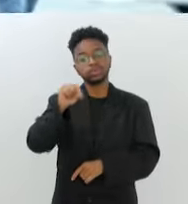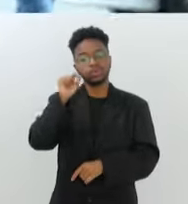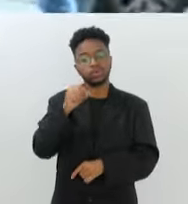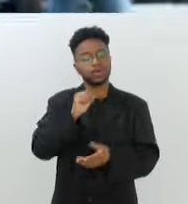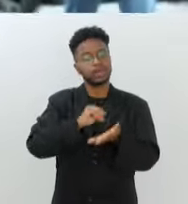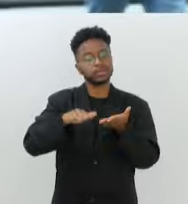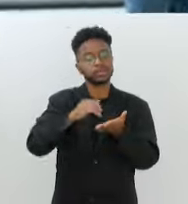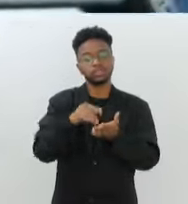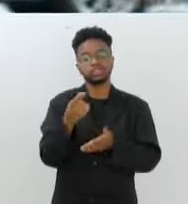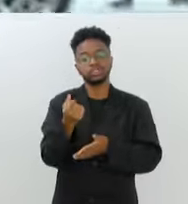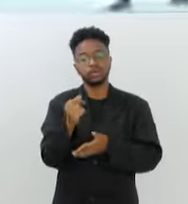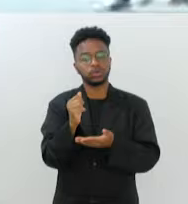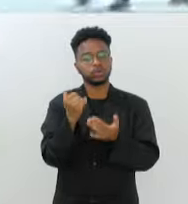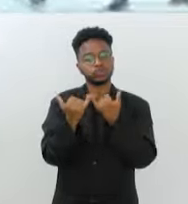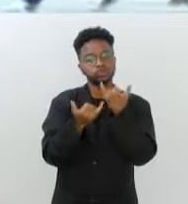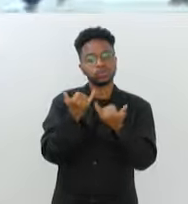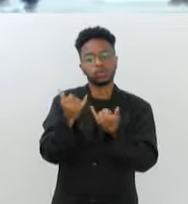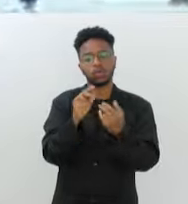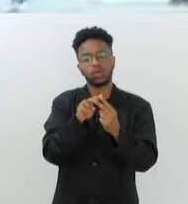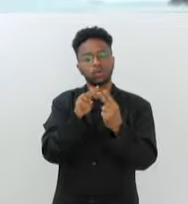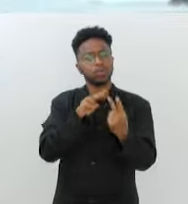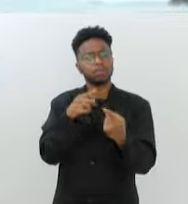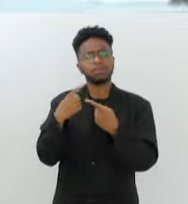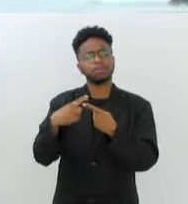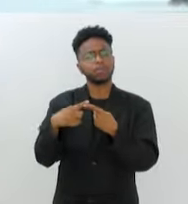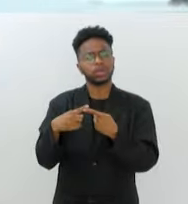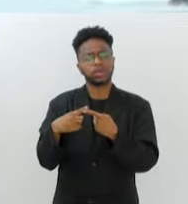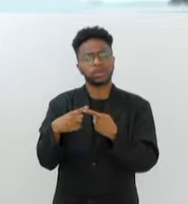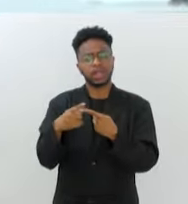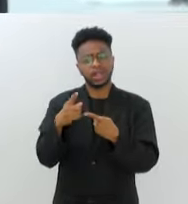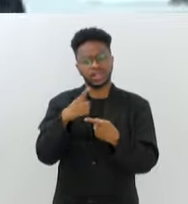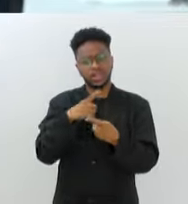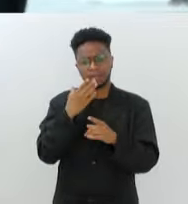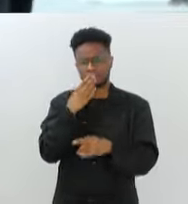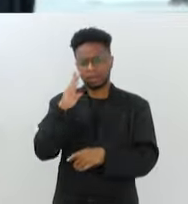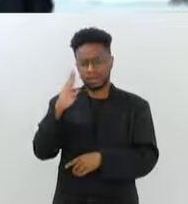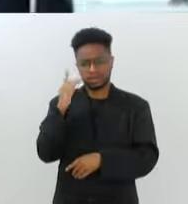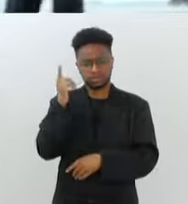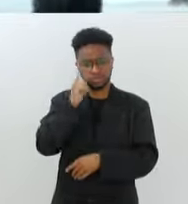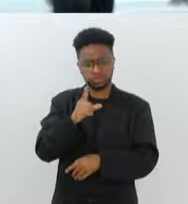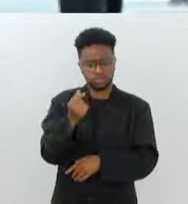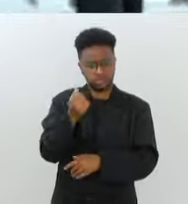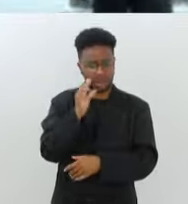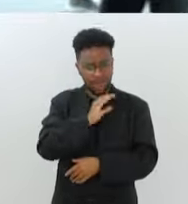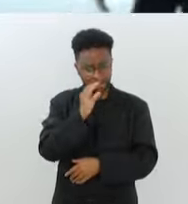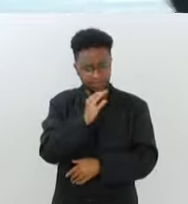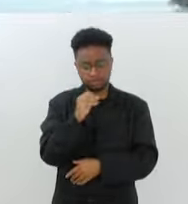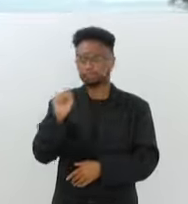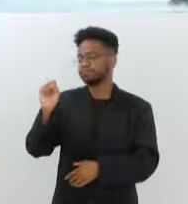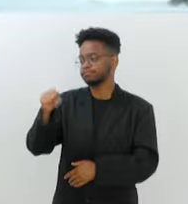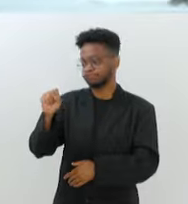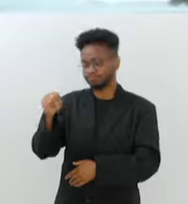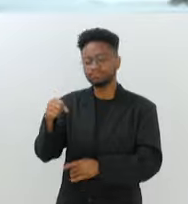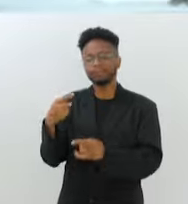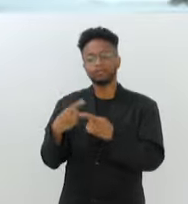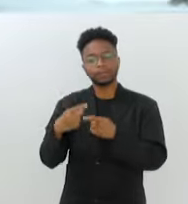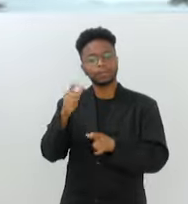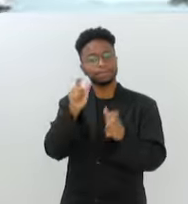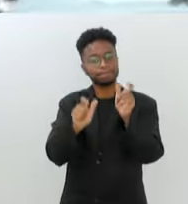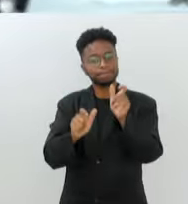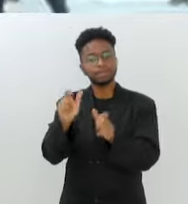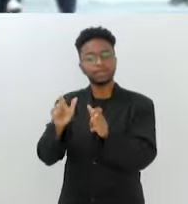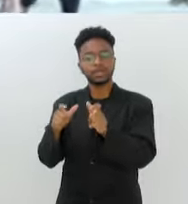online. O que leva a essa escolha? A promessa talvez de ganhos rápidos? Com certeza, o ser humano ele tem